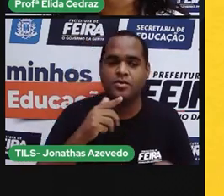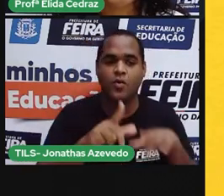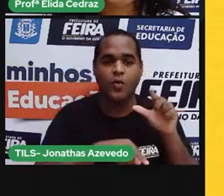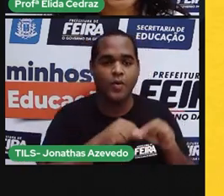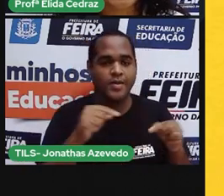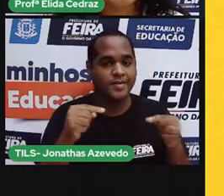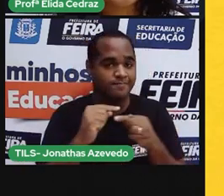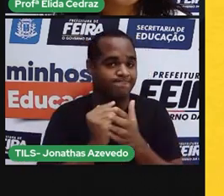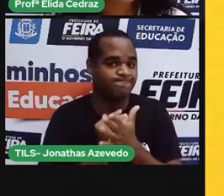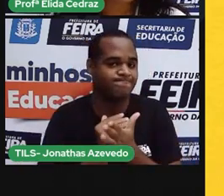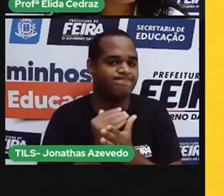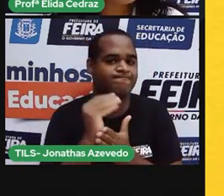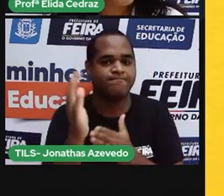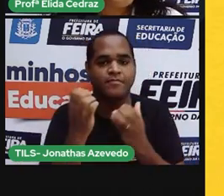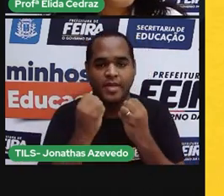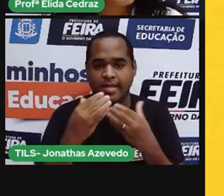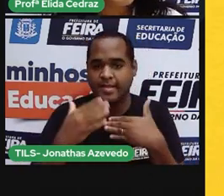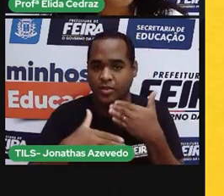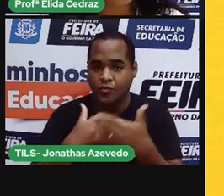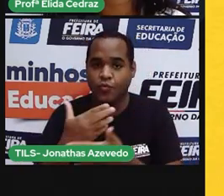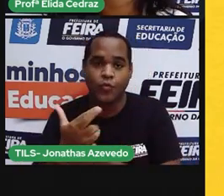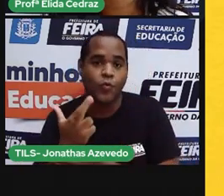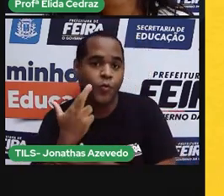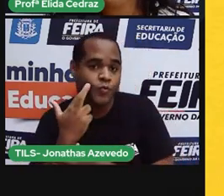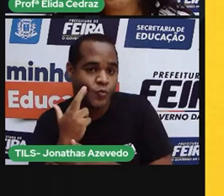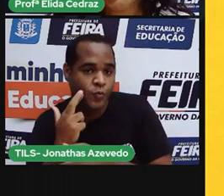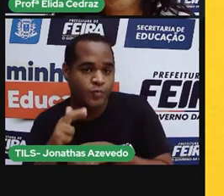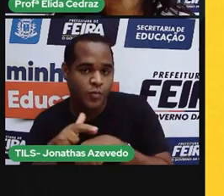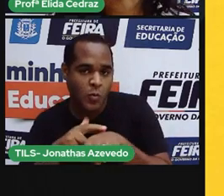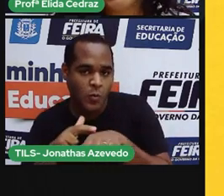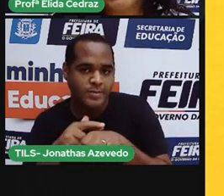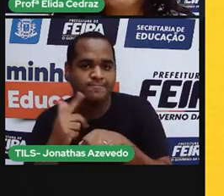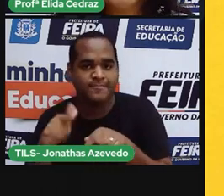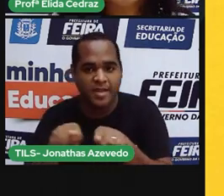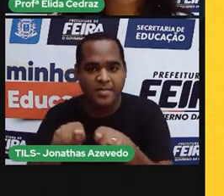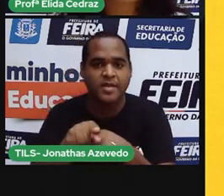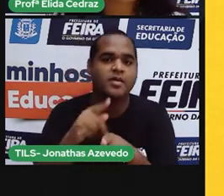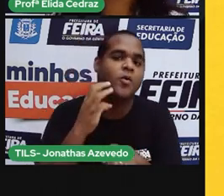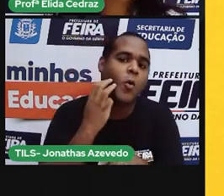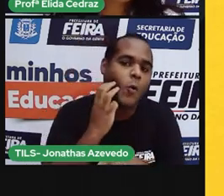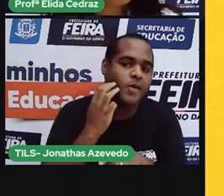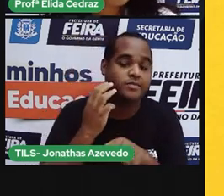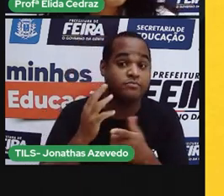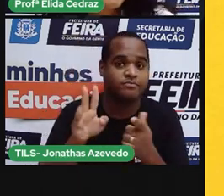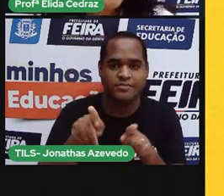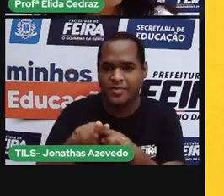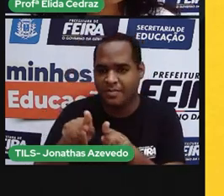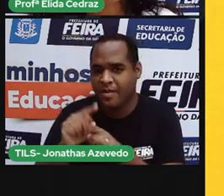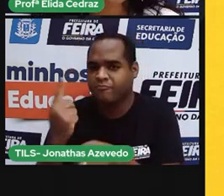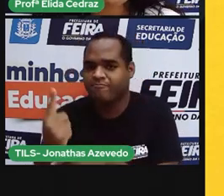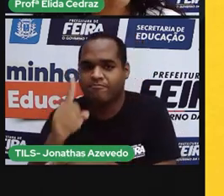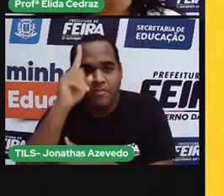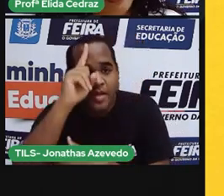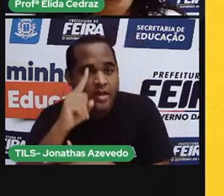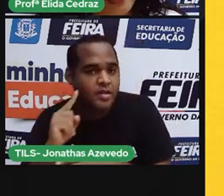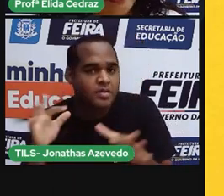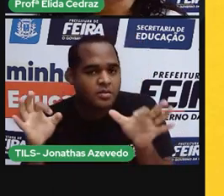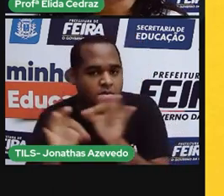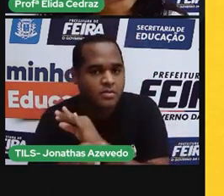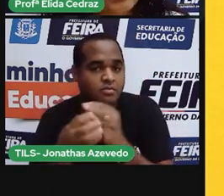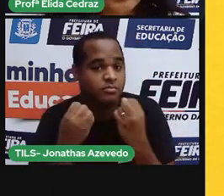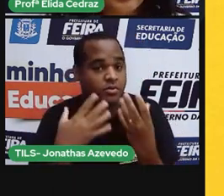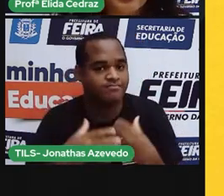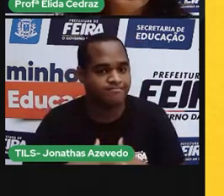para começar. Na sequência, um roxo e um rosa. E mais um amarelo para